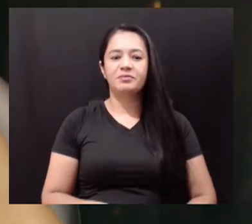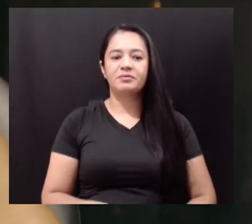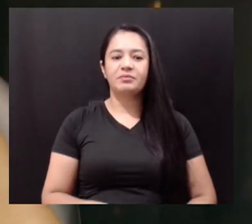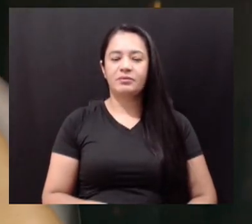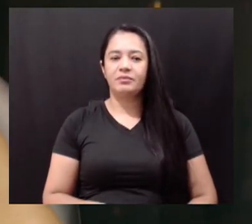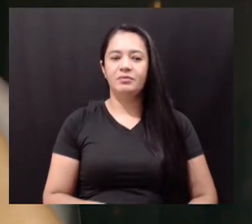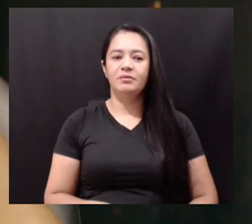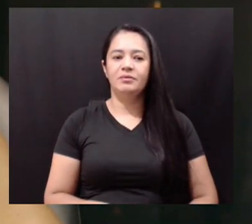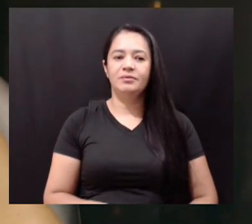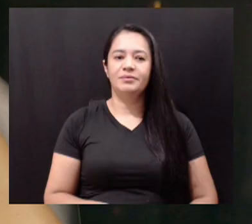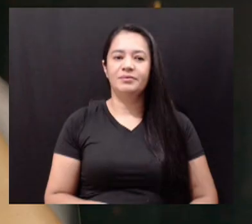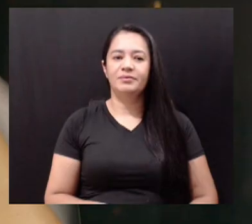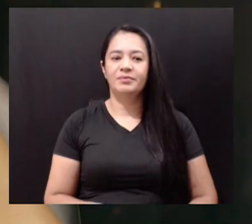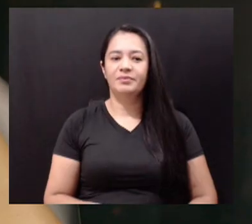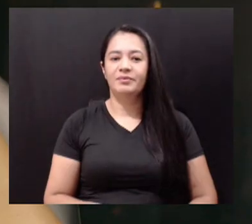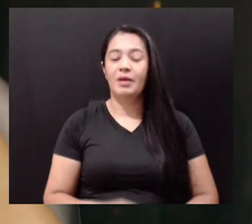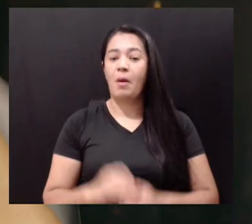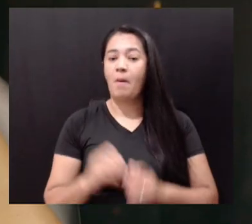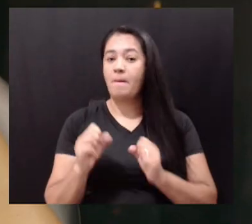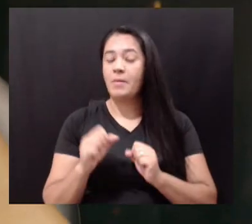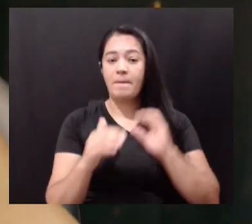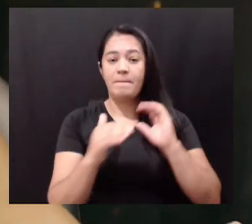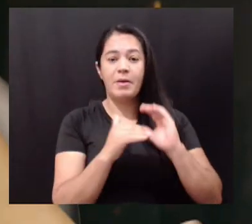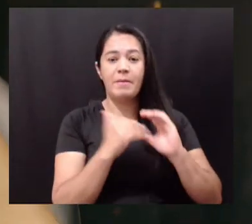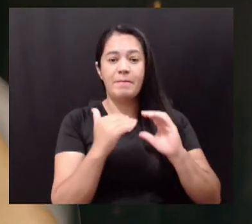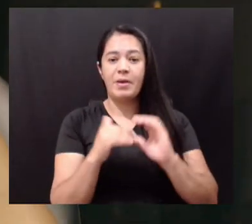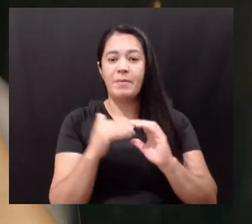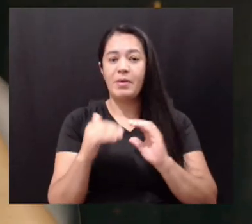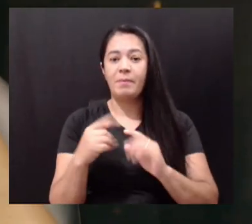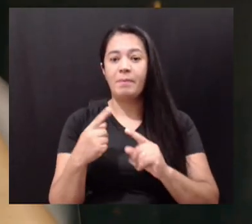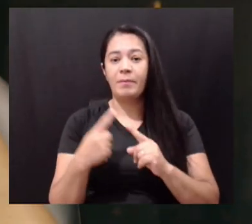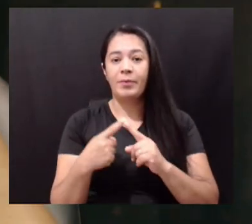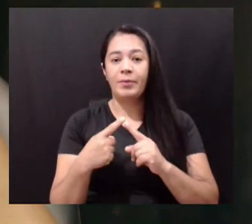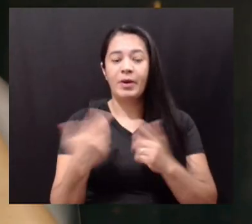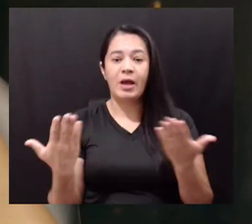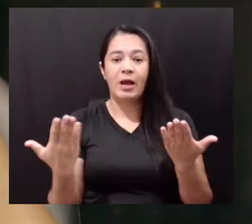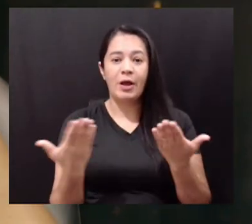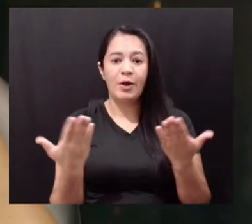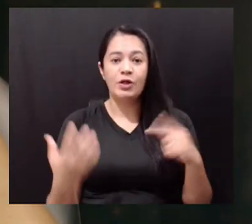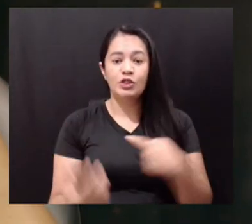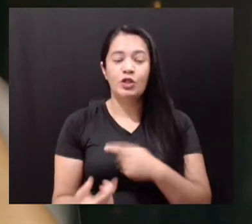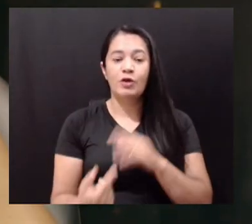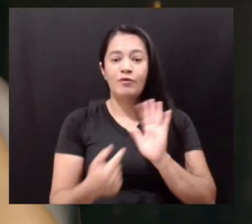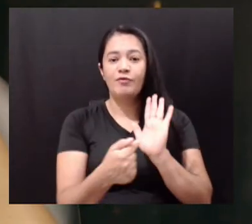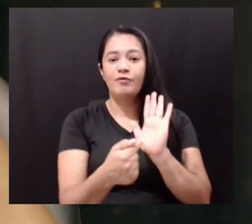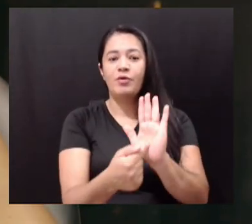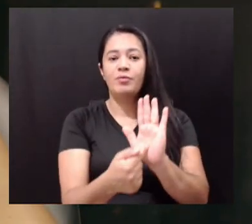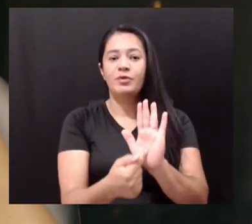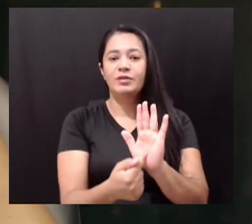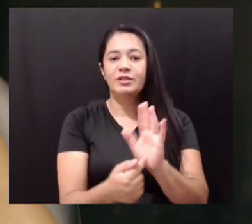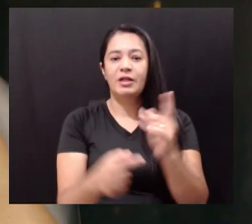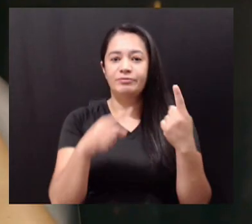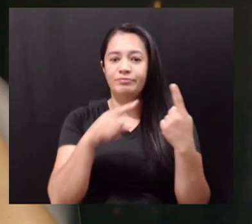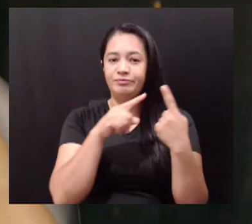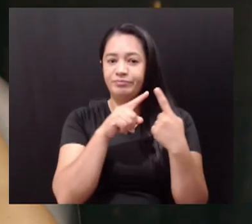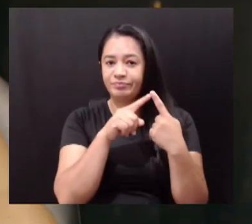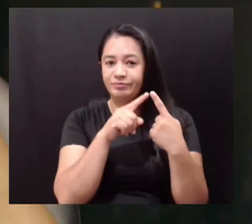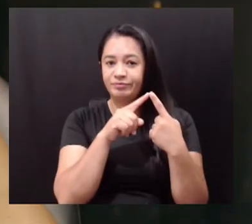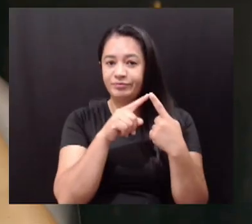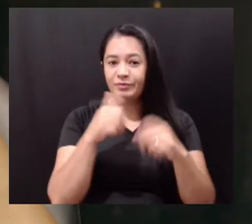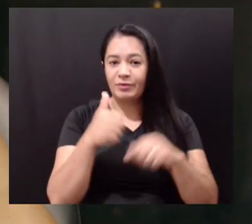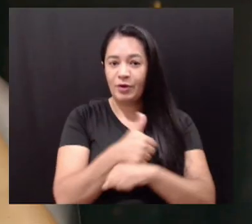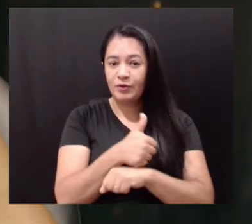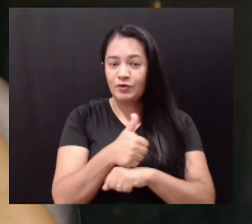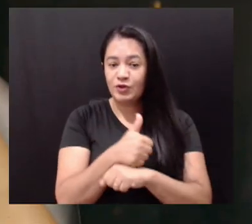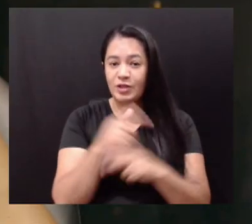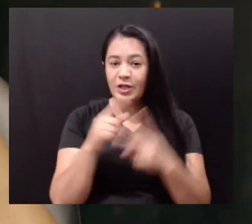978293776. Pode mandar mensagem pra gente, porque agora nós vamos apresentar os nossos entrevistados. Como já abordamos aí no início, o